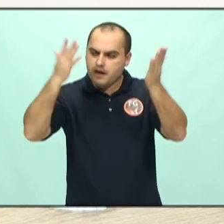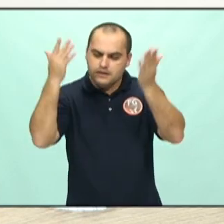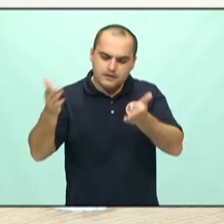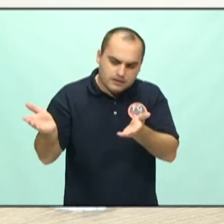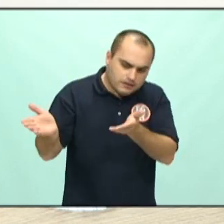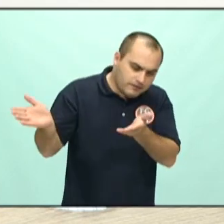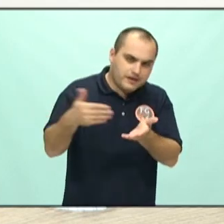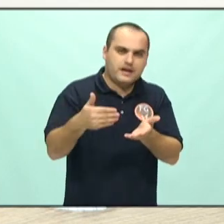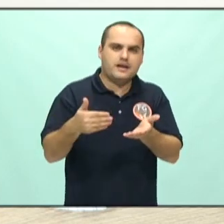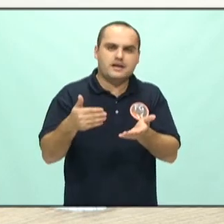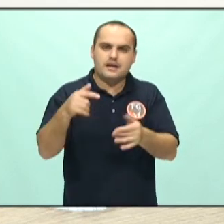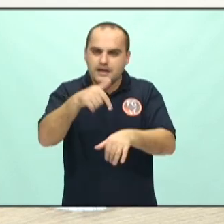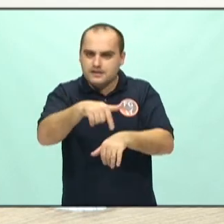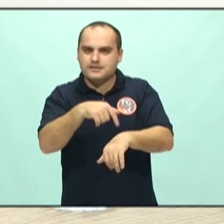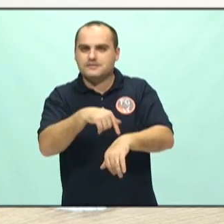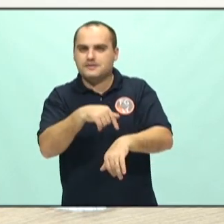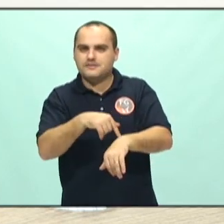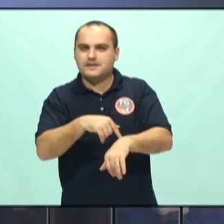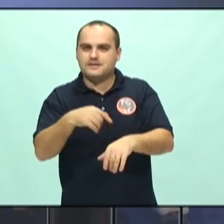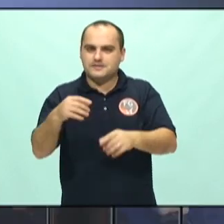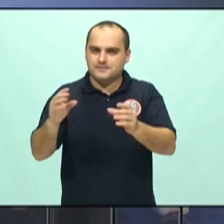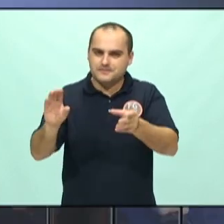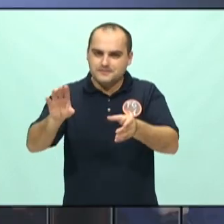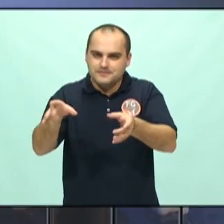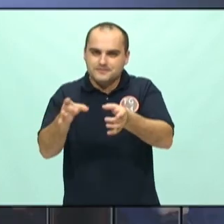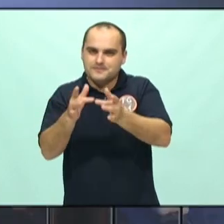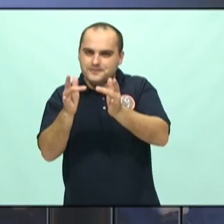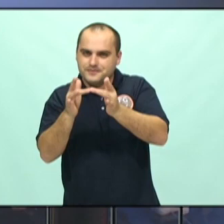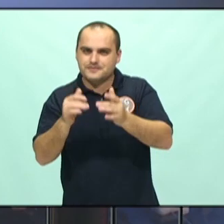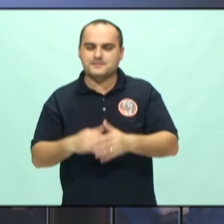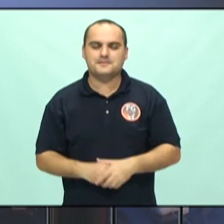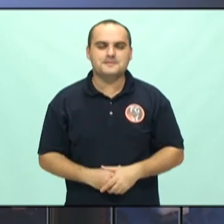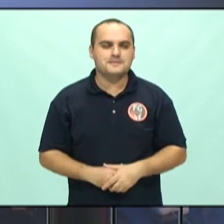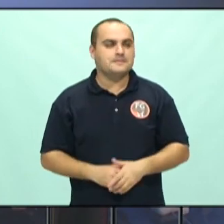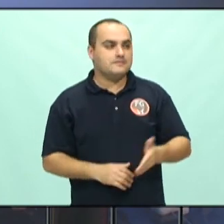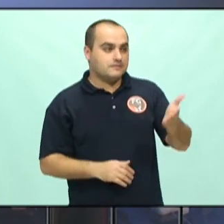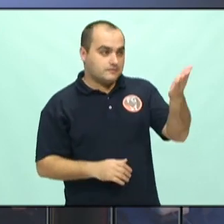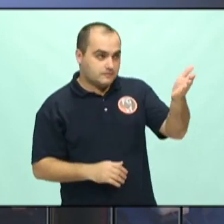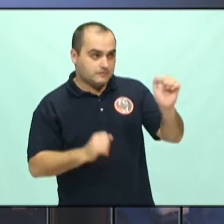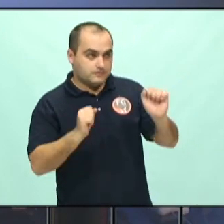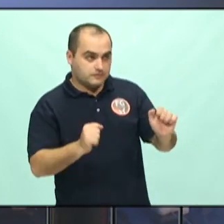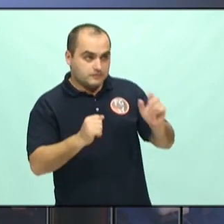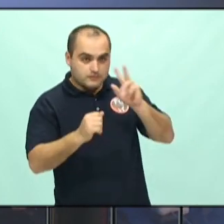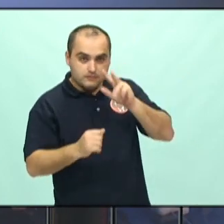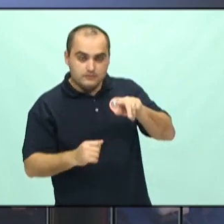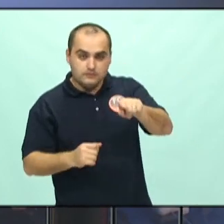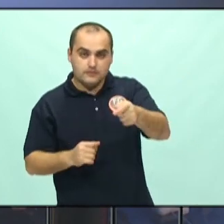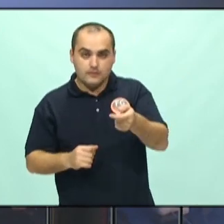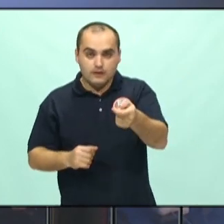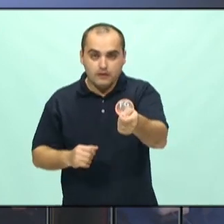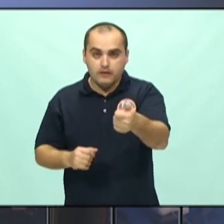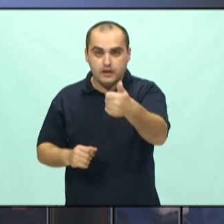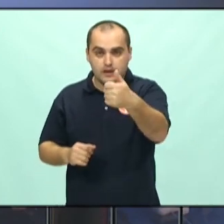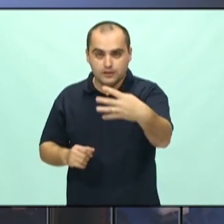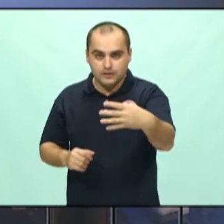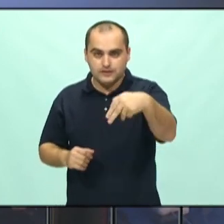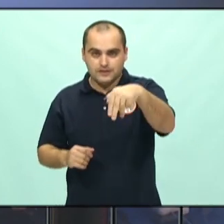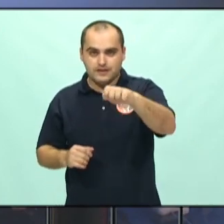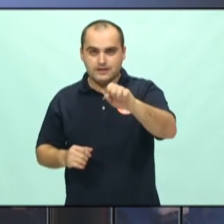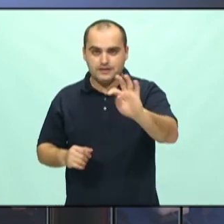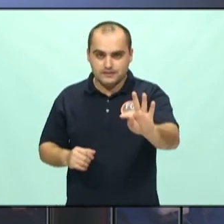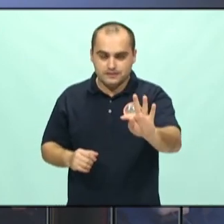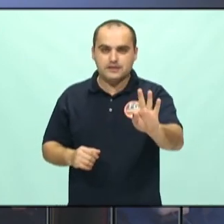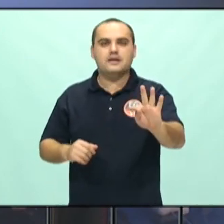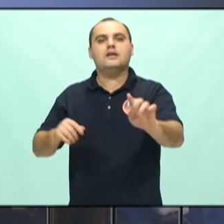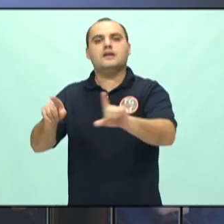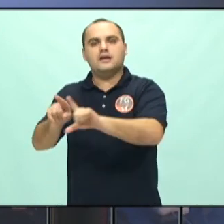para a gente ter esse momento de interação. Você pode assistir a este programa pelo canal 14 da NET, pelo canal